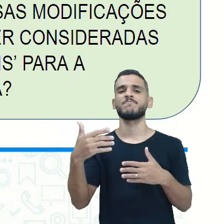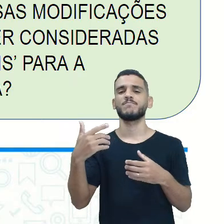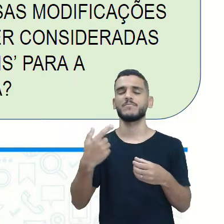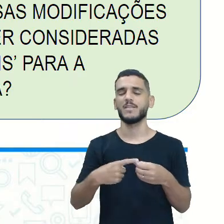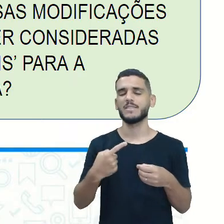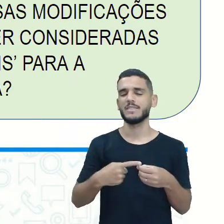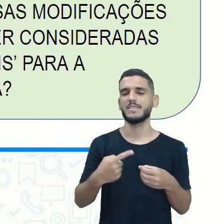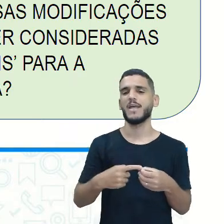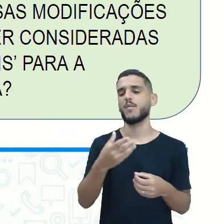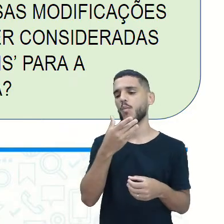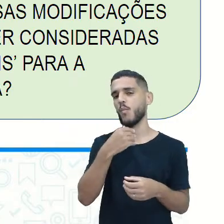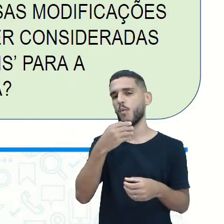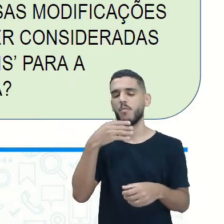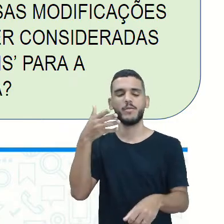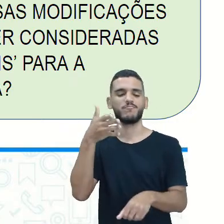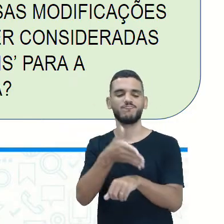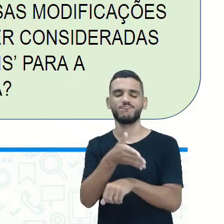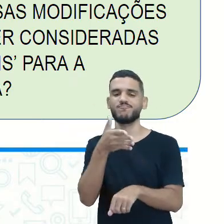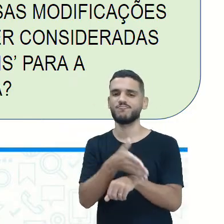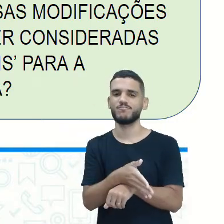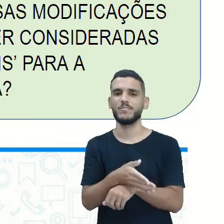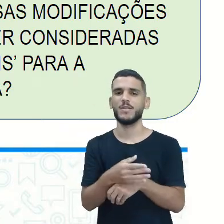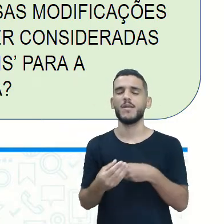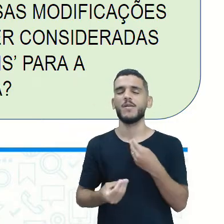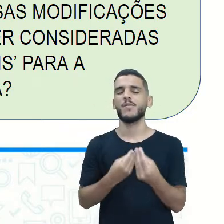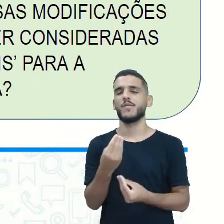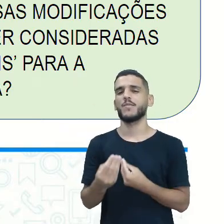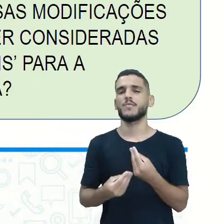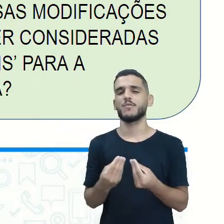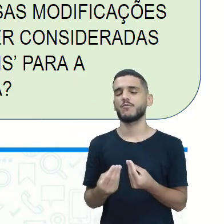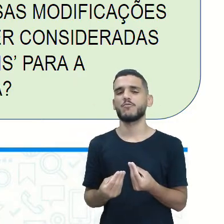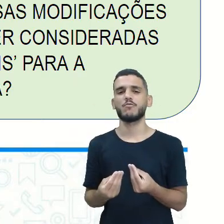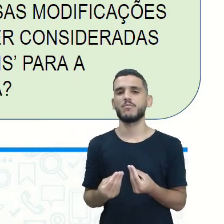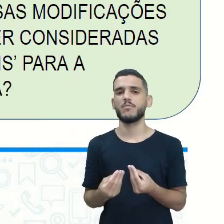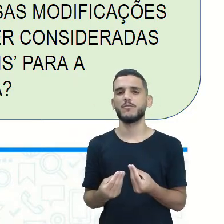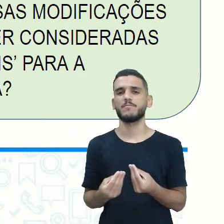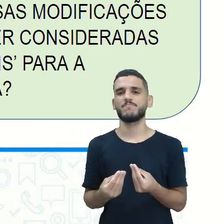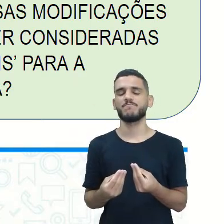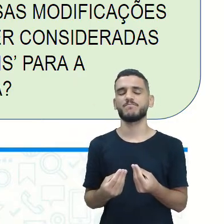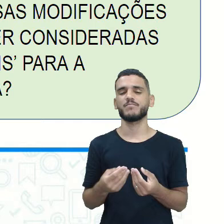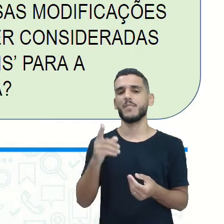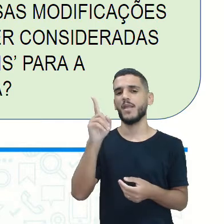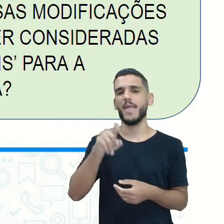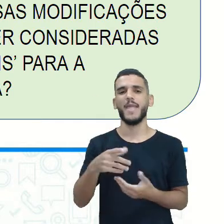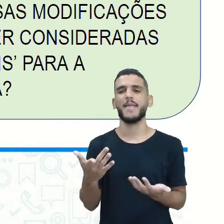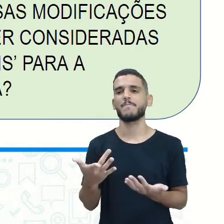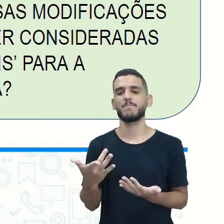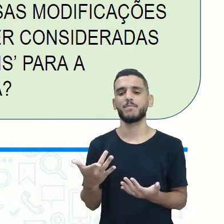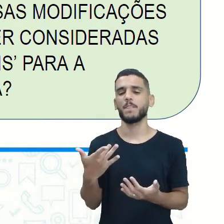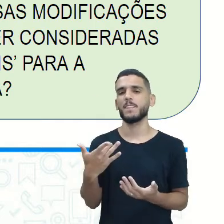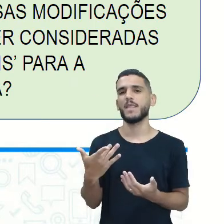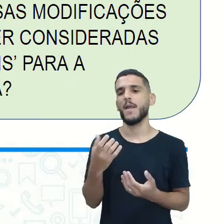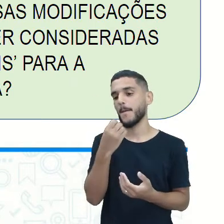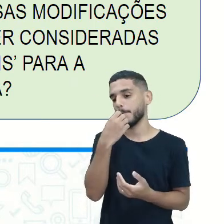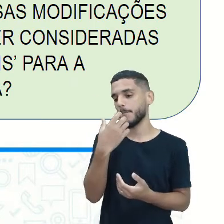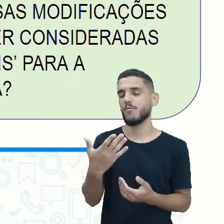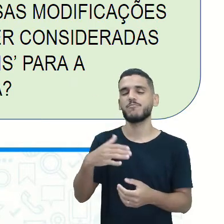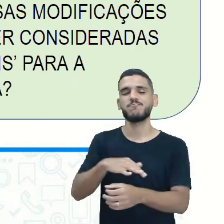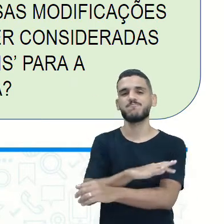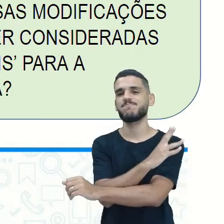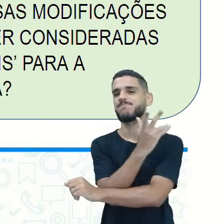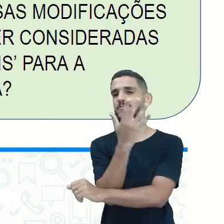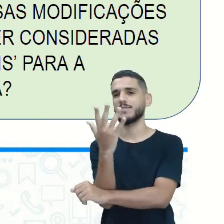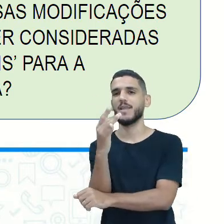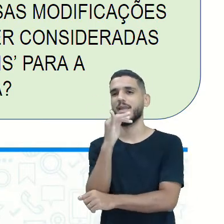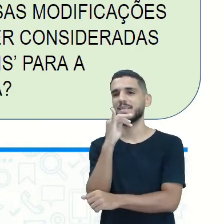modificação pelos seres humanos. Então, como essas modificações podem ser consideradas saudáveis para a natureza? Nós temos aí uma imagem do